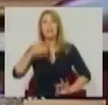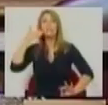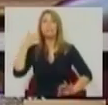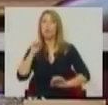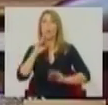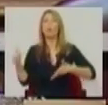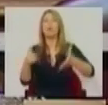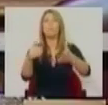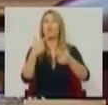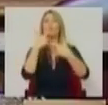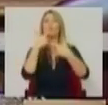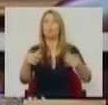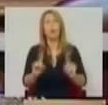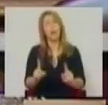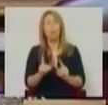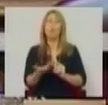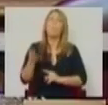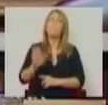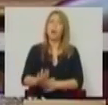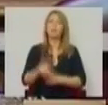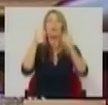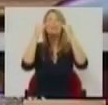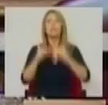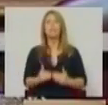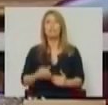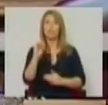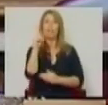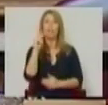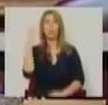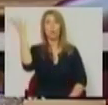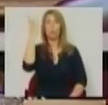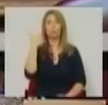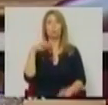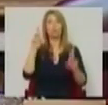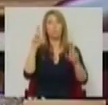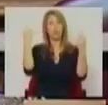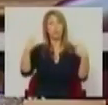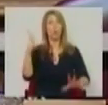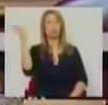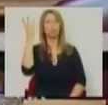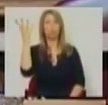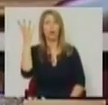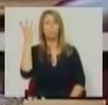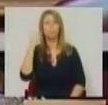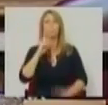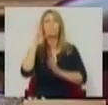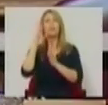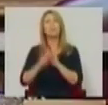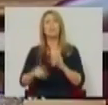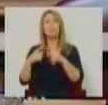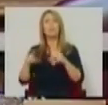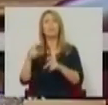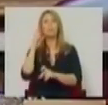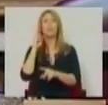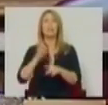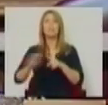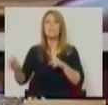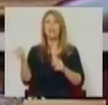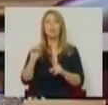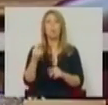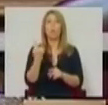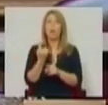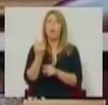apoios sociais, a descida do IVA da cultura, que eu espero que seja apenas para a cultura, e a descida da fatura de eletricidade, que não se fará